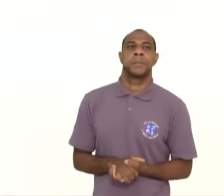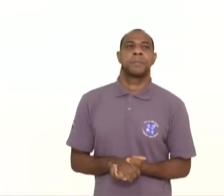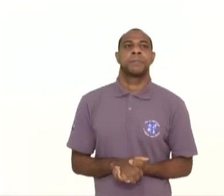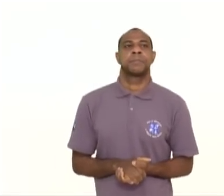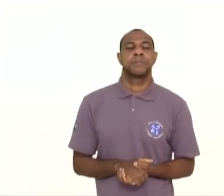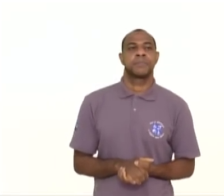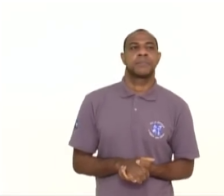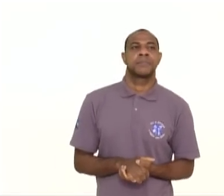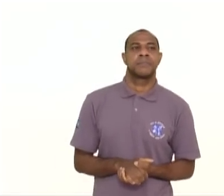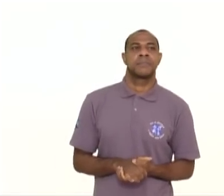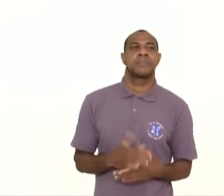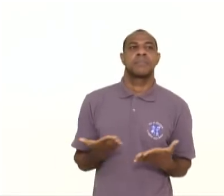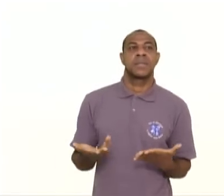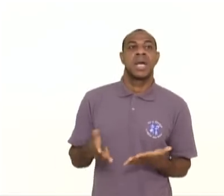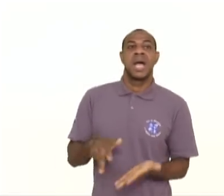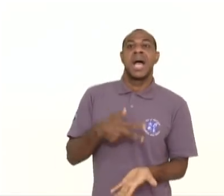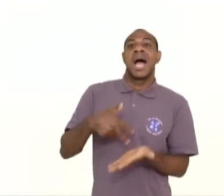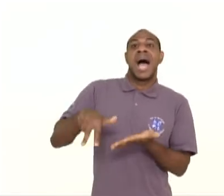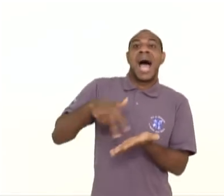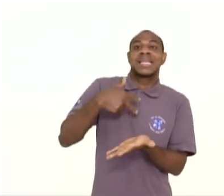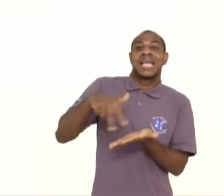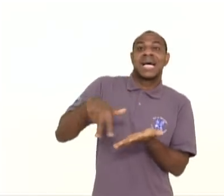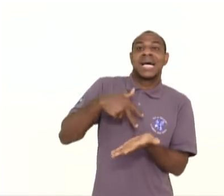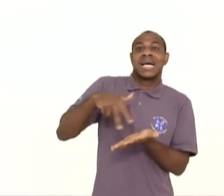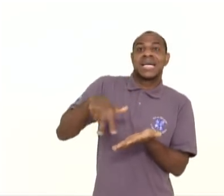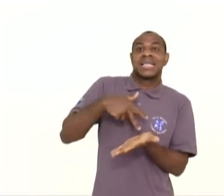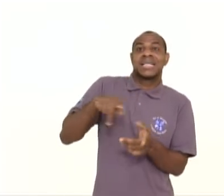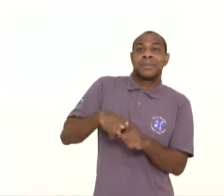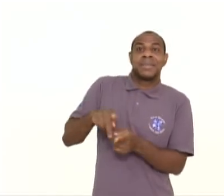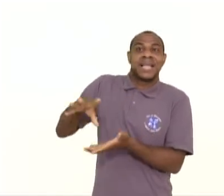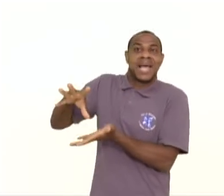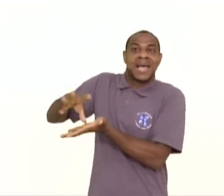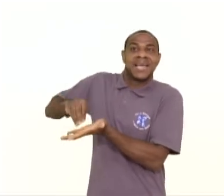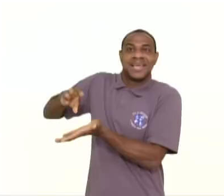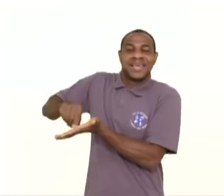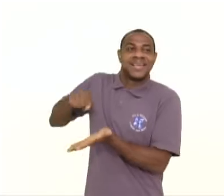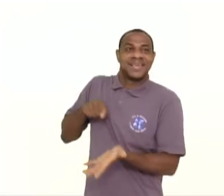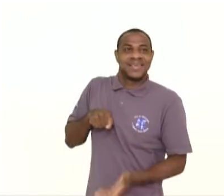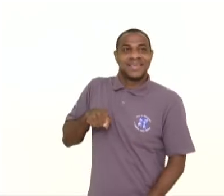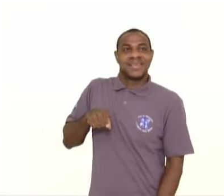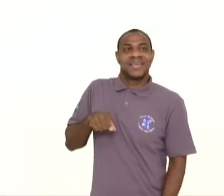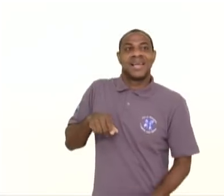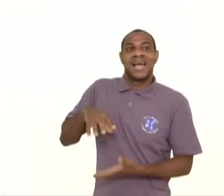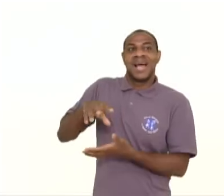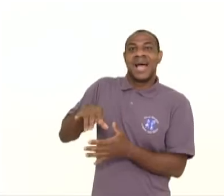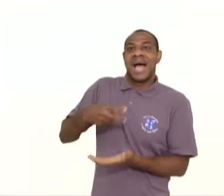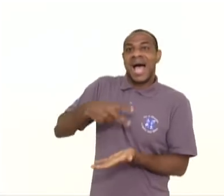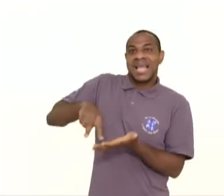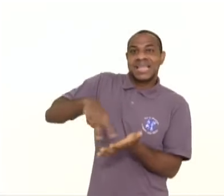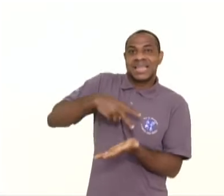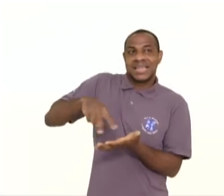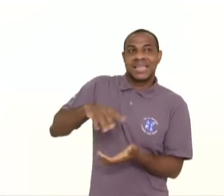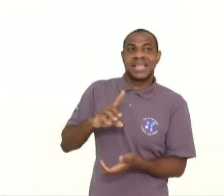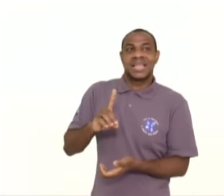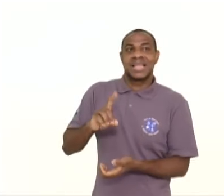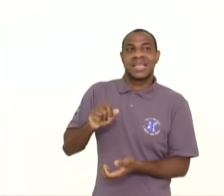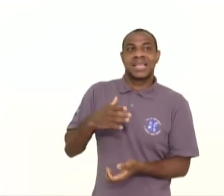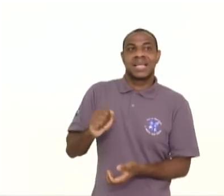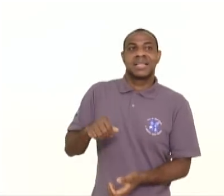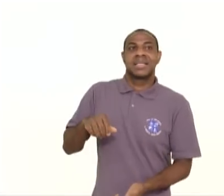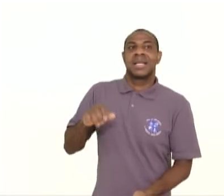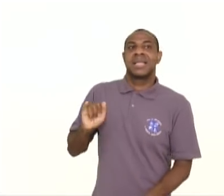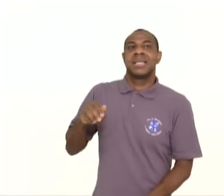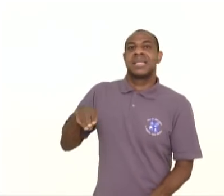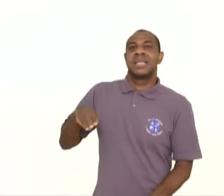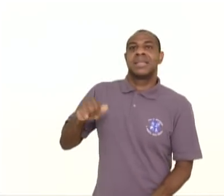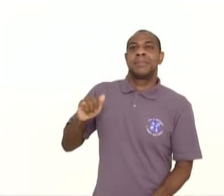seus colegas. A dança da imitação é uma atividade muito interessante também, que você pode estar realizando em casa, né? Então essa atividade, você realiza a